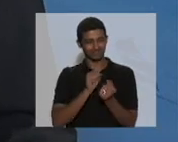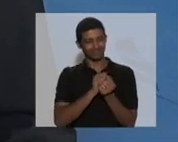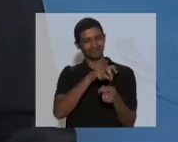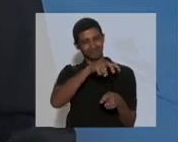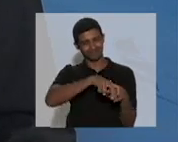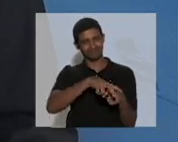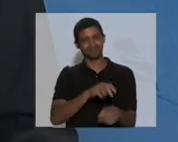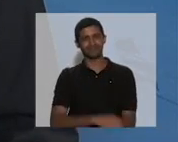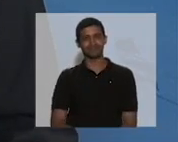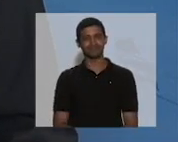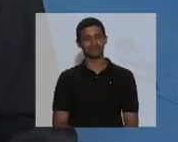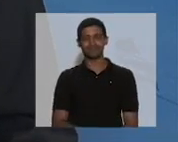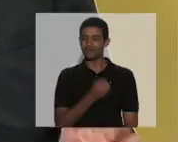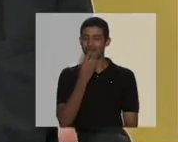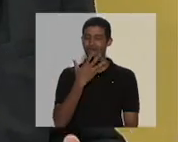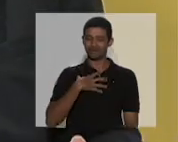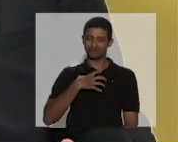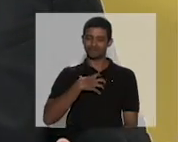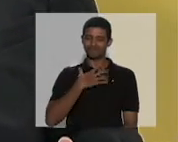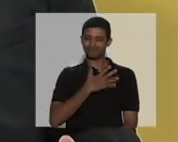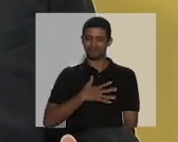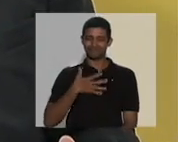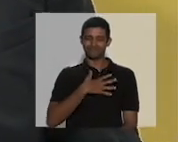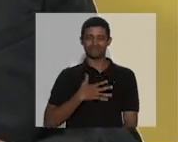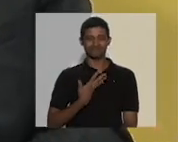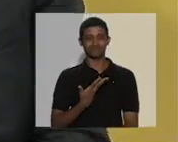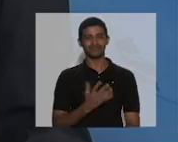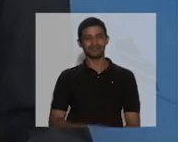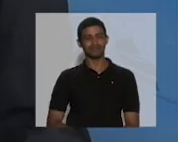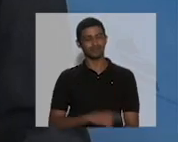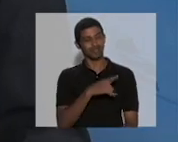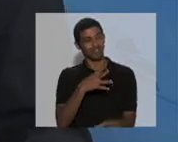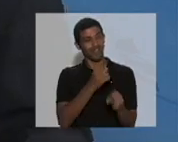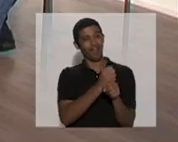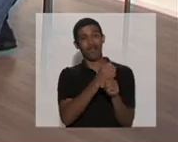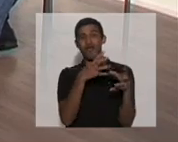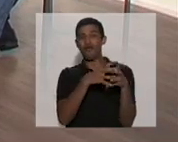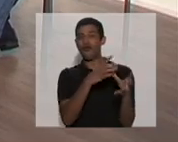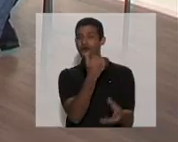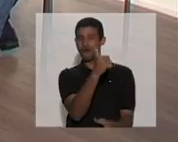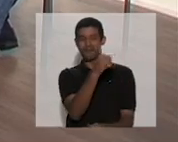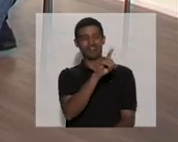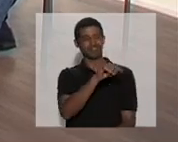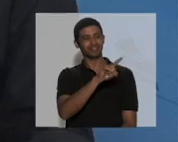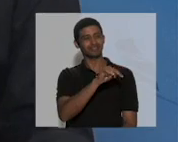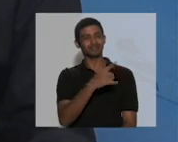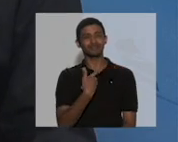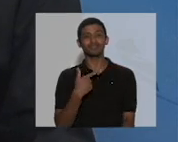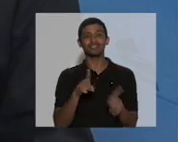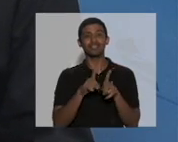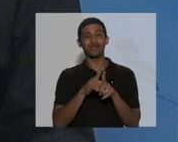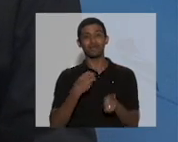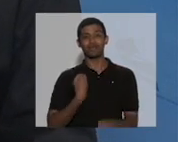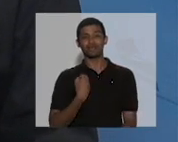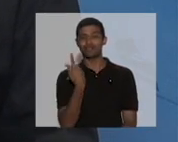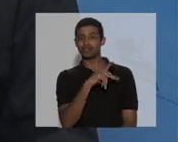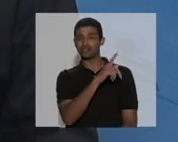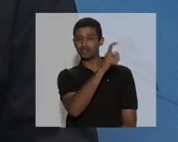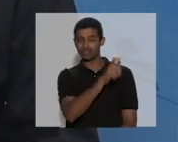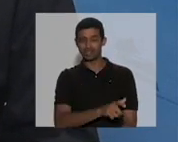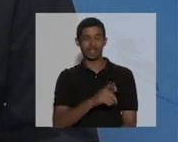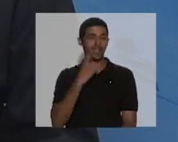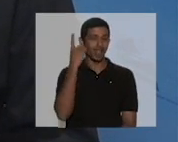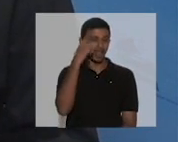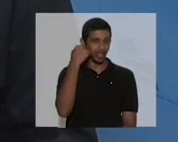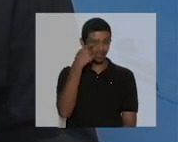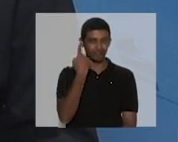cadeira cativa. Que bom, fico feliz com isso. É um dos 11. Que bom. Um dos 11 aqui. E também a presença do